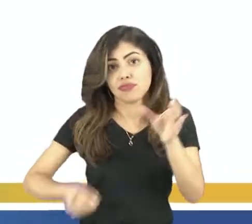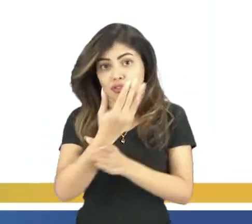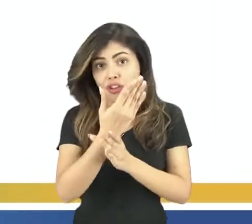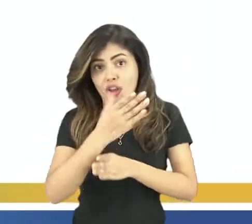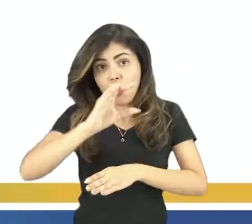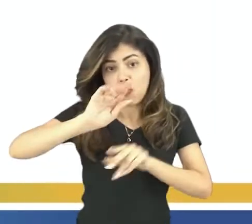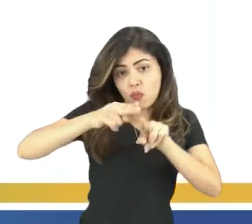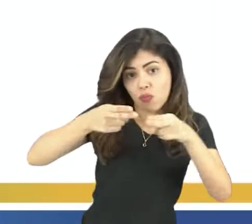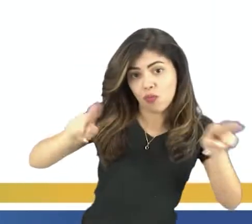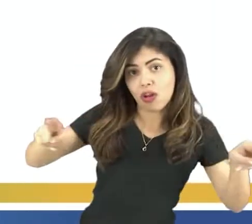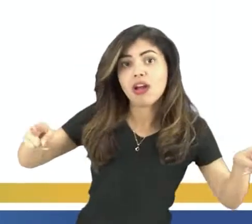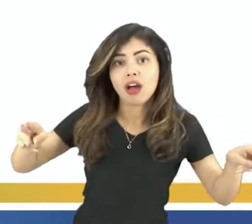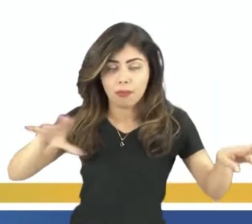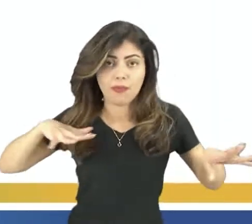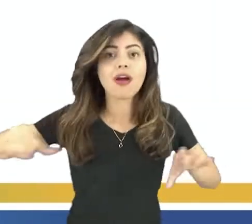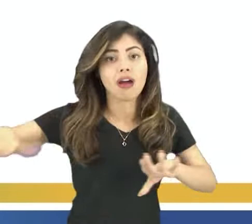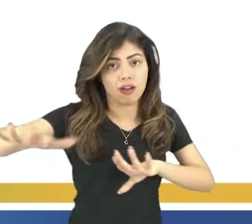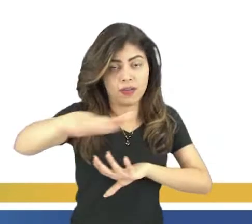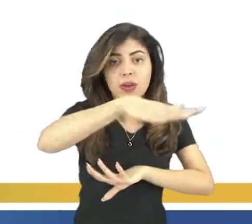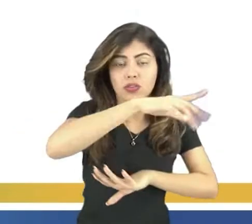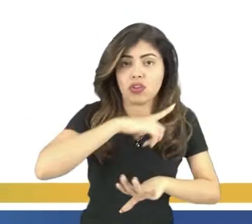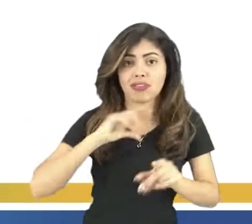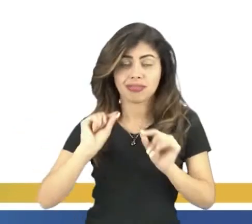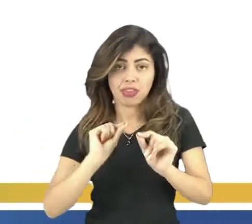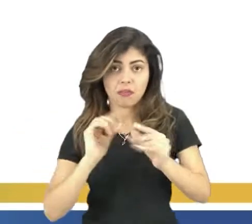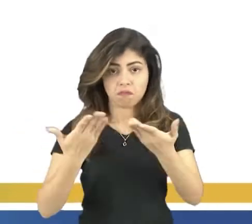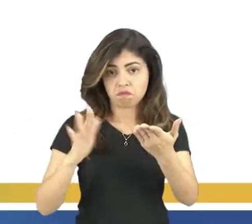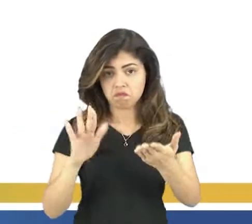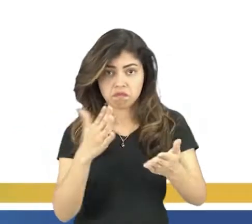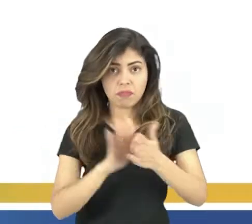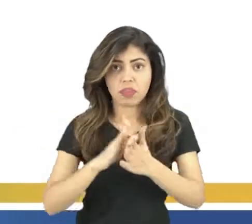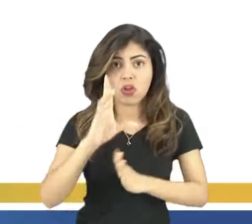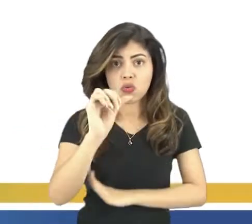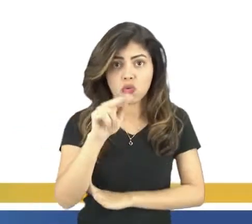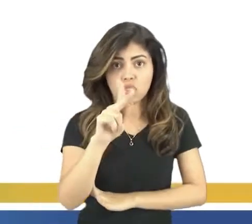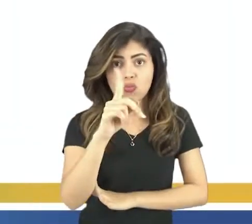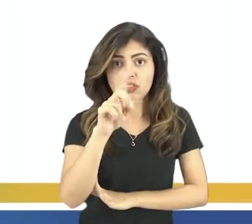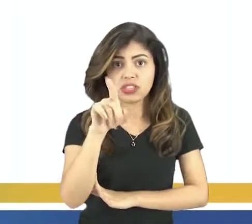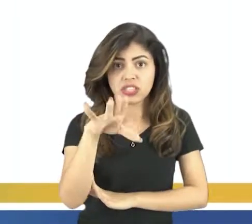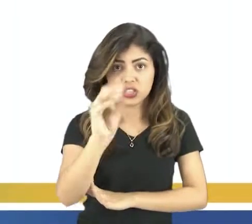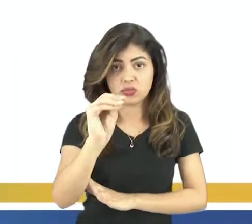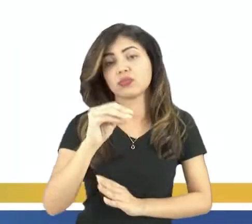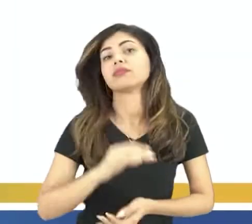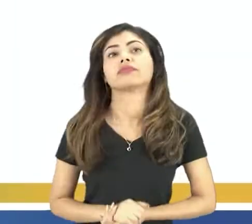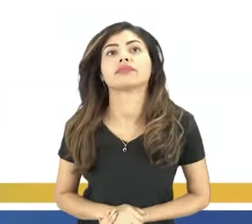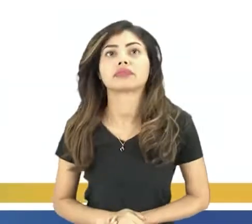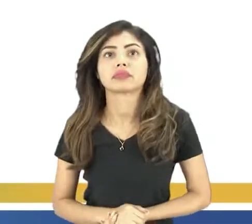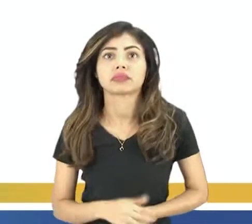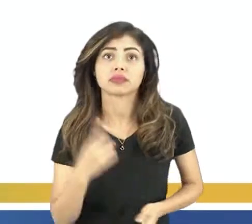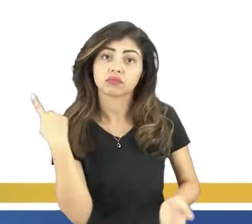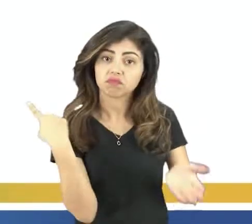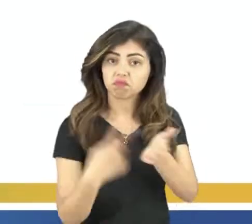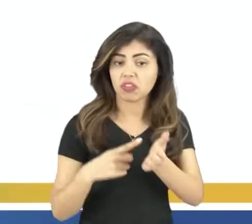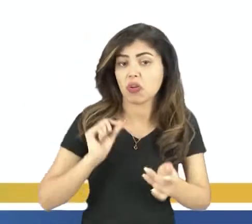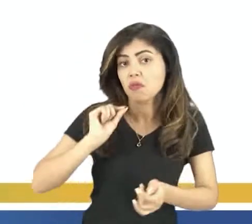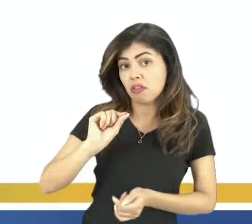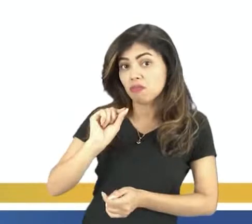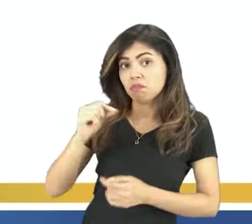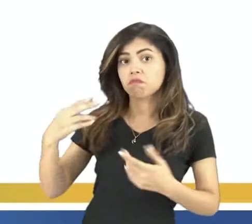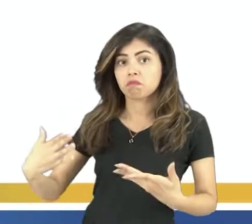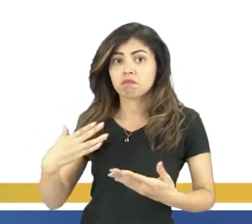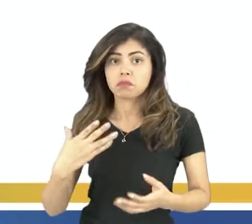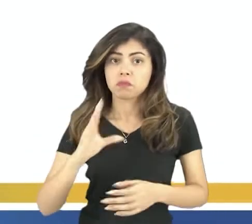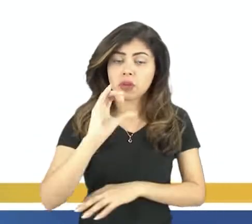ao redor desse material linear ali que está conduzindo as cargas. Considerando que uma